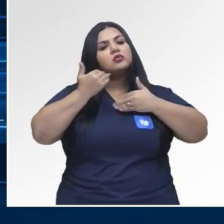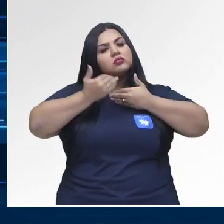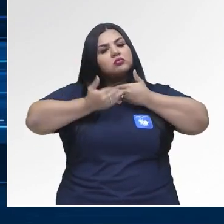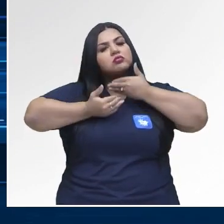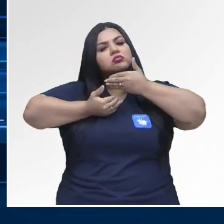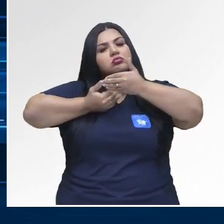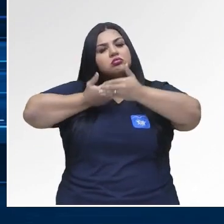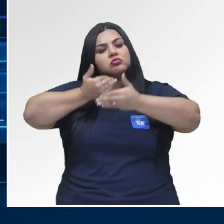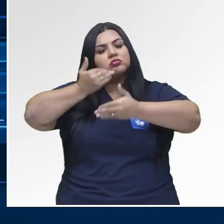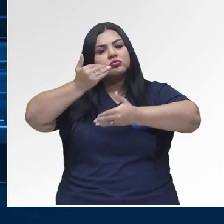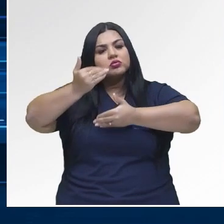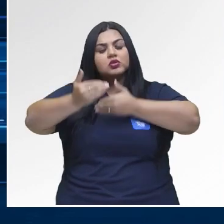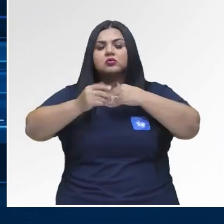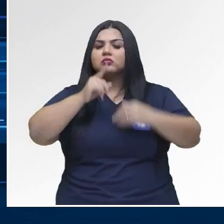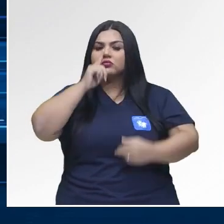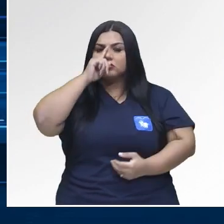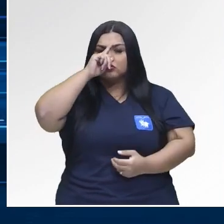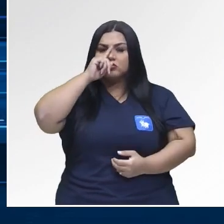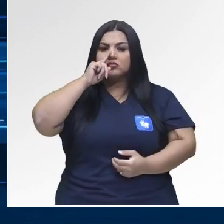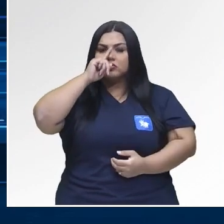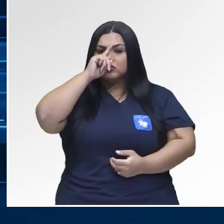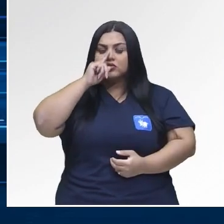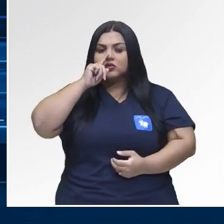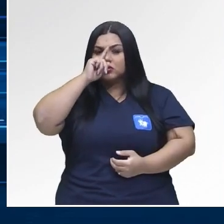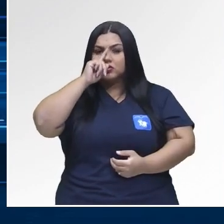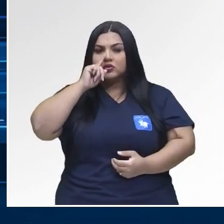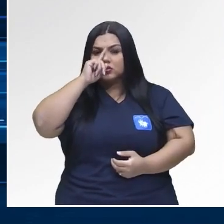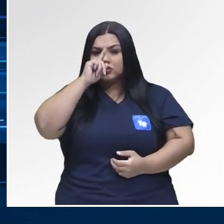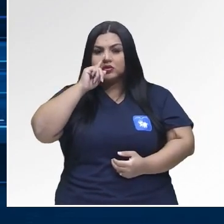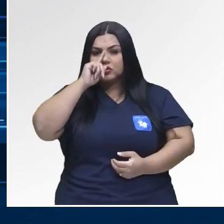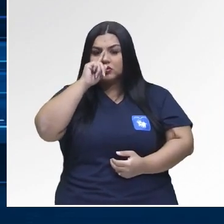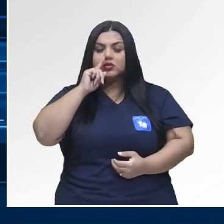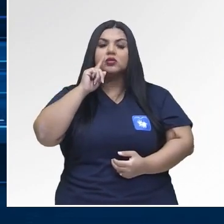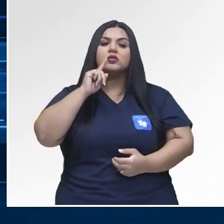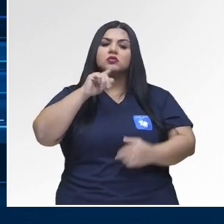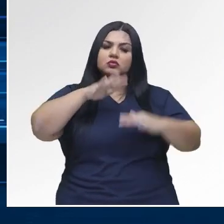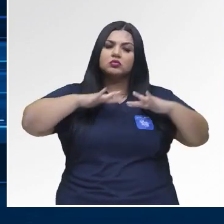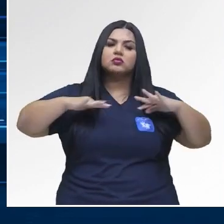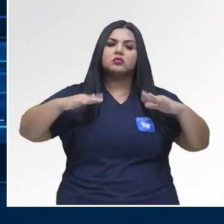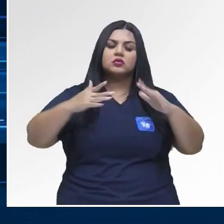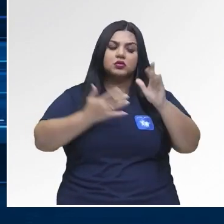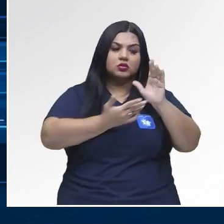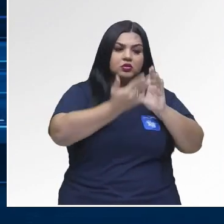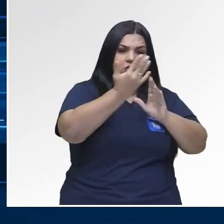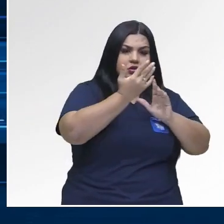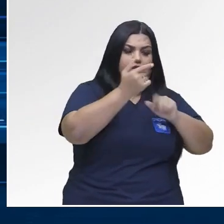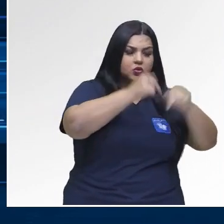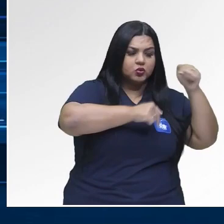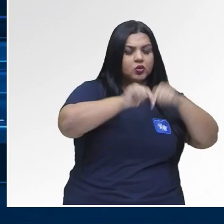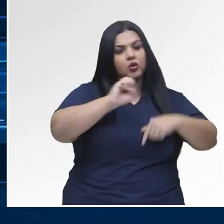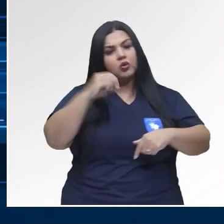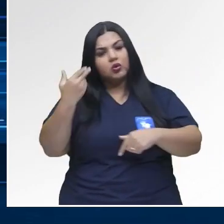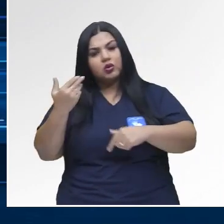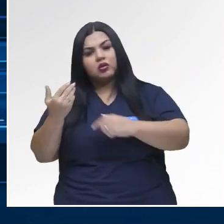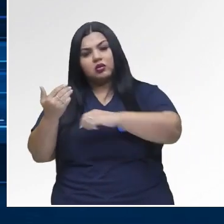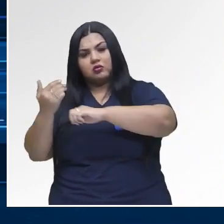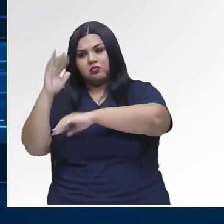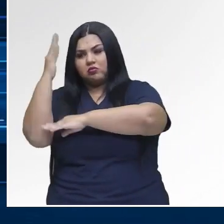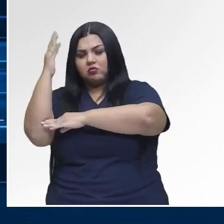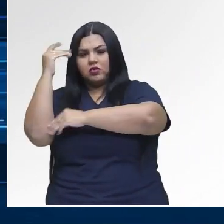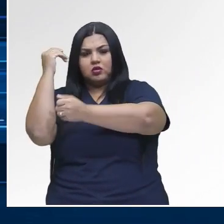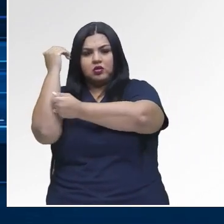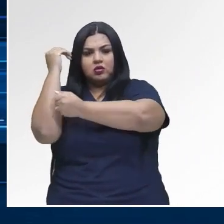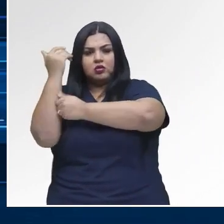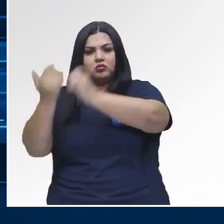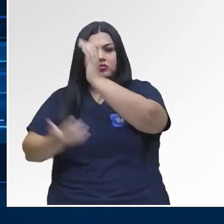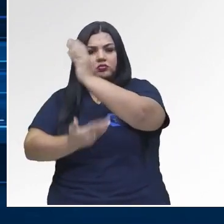tá bom? Então, é muito perigoso aí a queima de uma forma geral, tanto de combustíveis fósseis quanto de madeira,